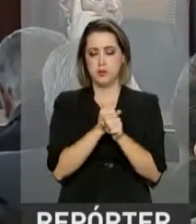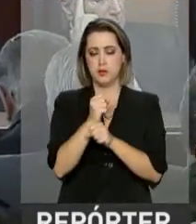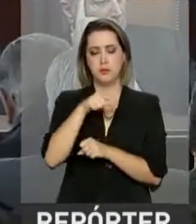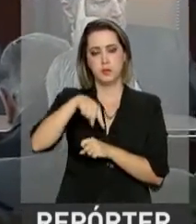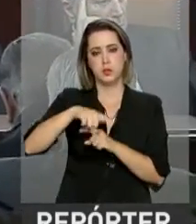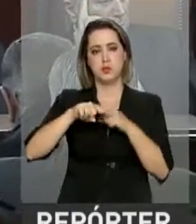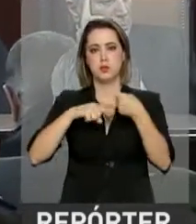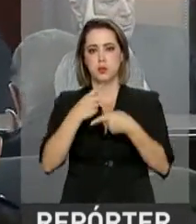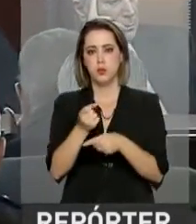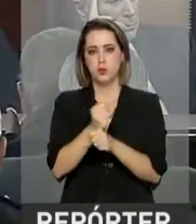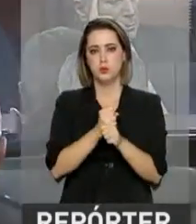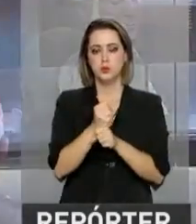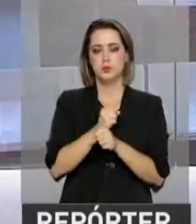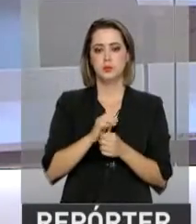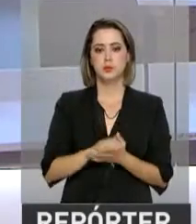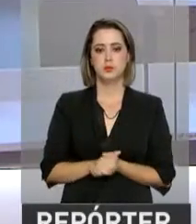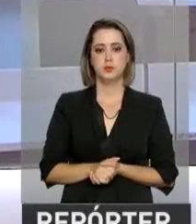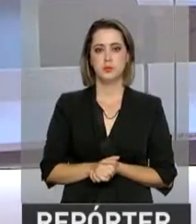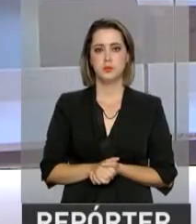2017-2018.